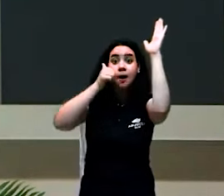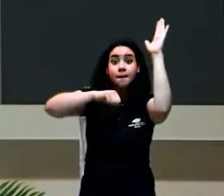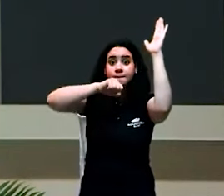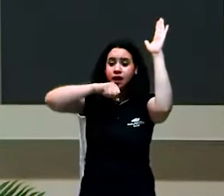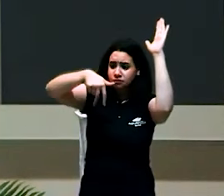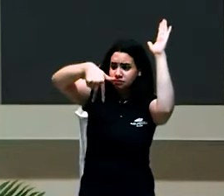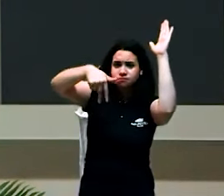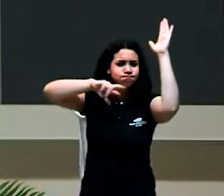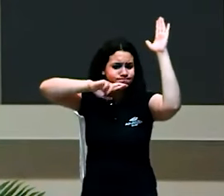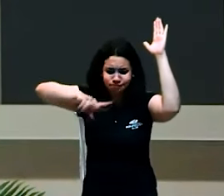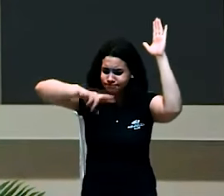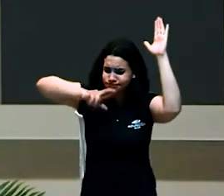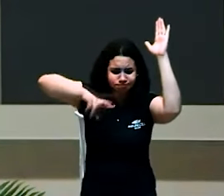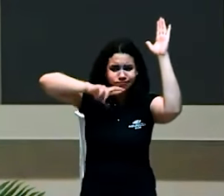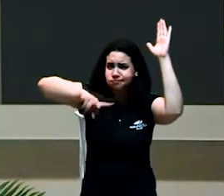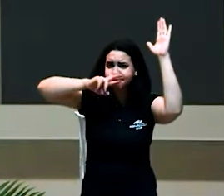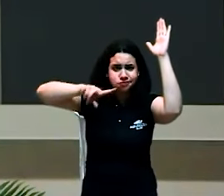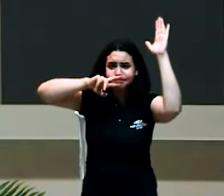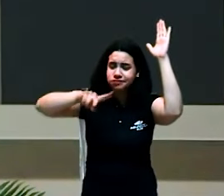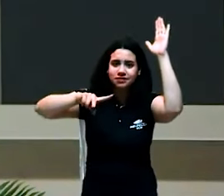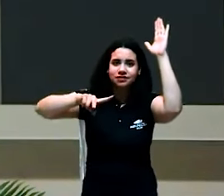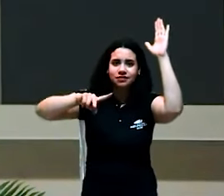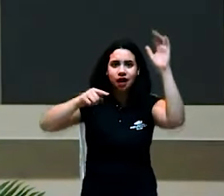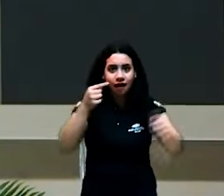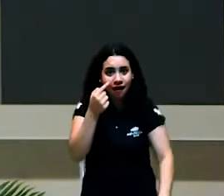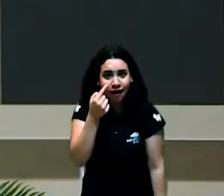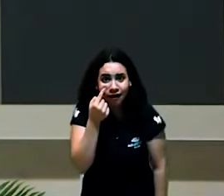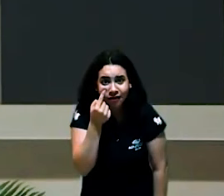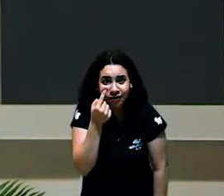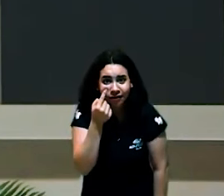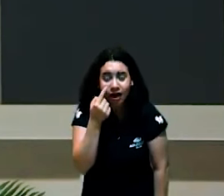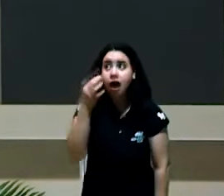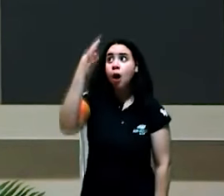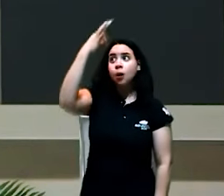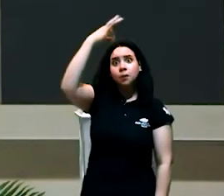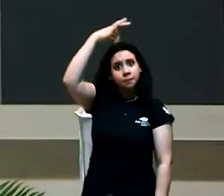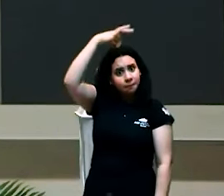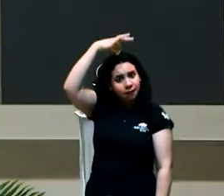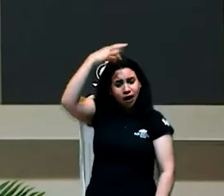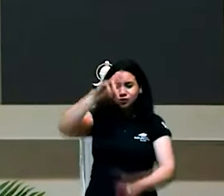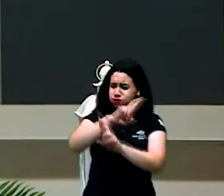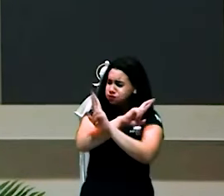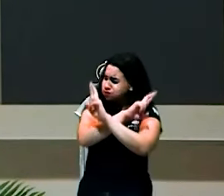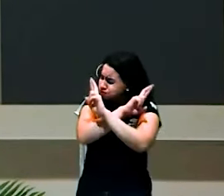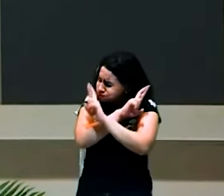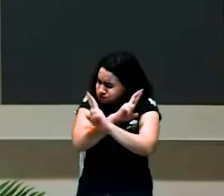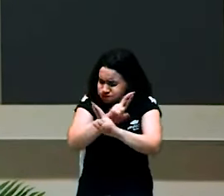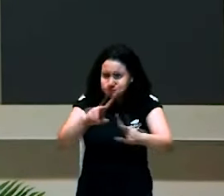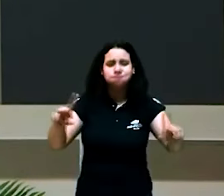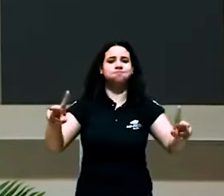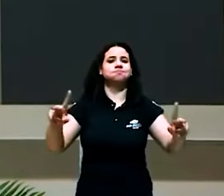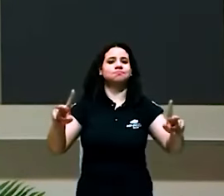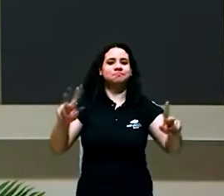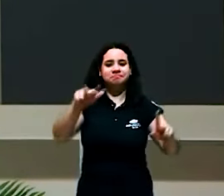O Espírito Santo quer identificar com a igreja. Há um clamor do Espírito Santo nas igrejas em todo o